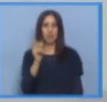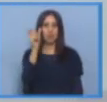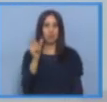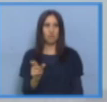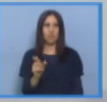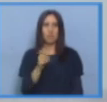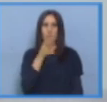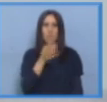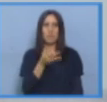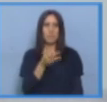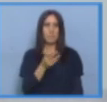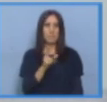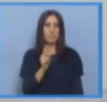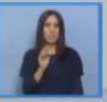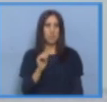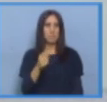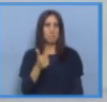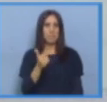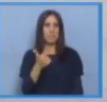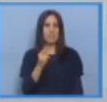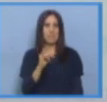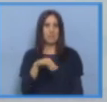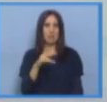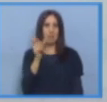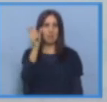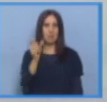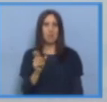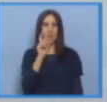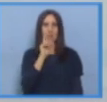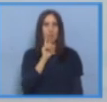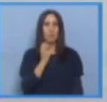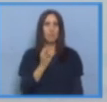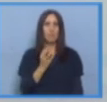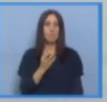pastora, como disse, presbiteriana. Ela foi